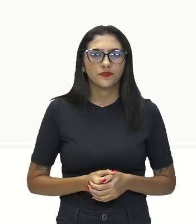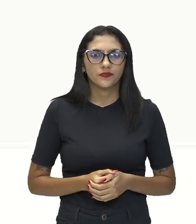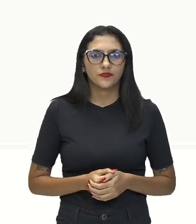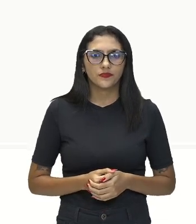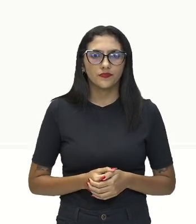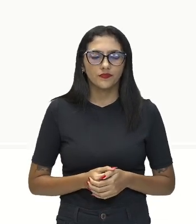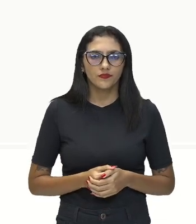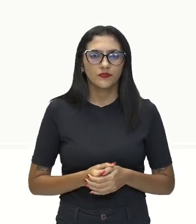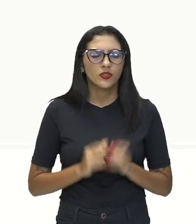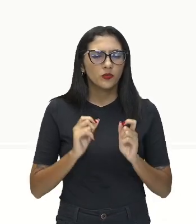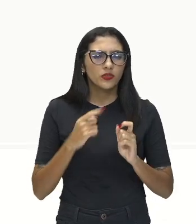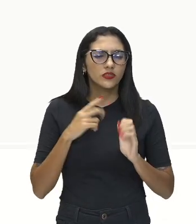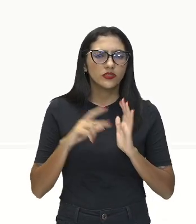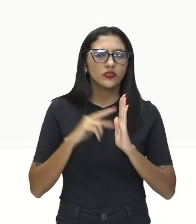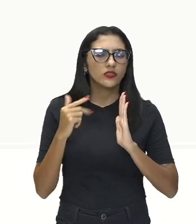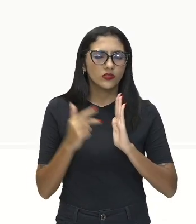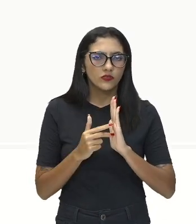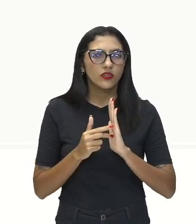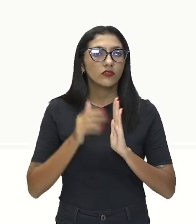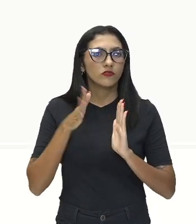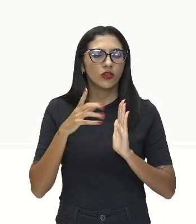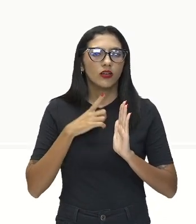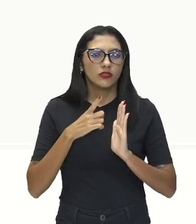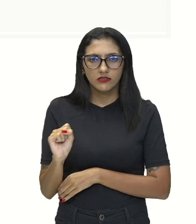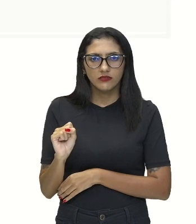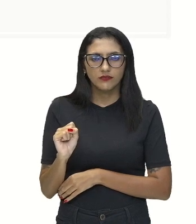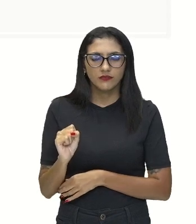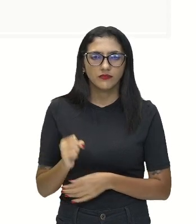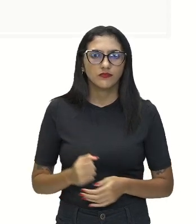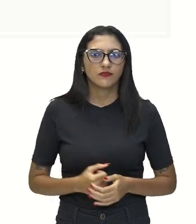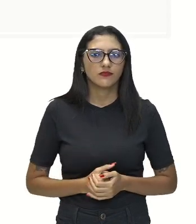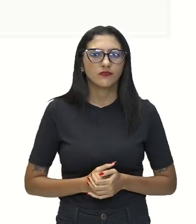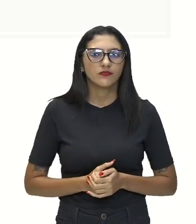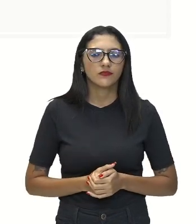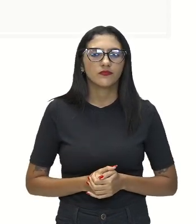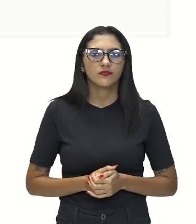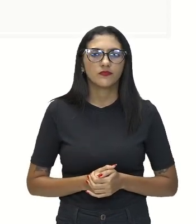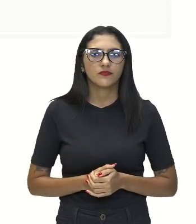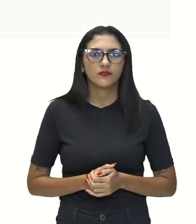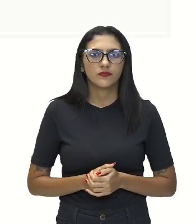Ou seja, eu já tenho esse valor aqui.